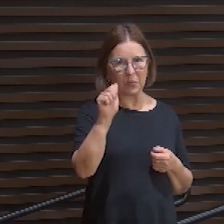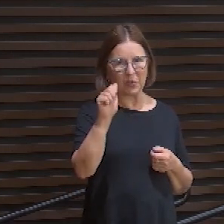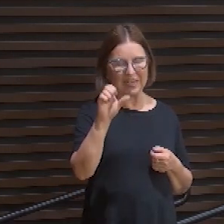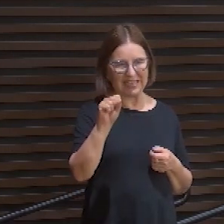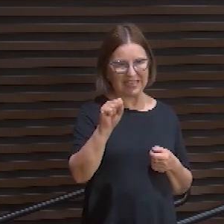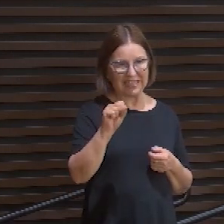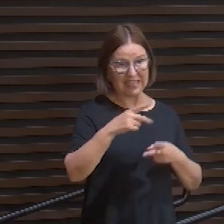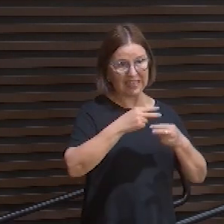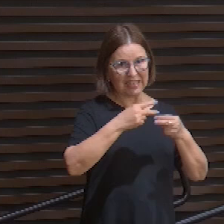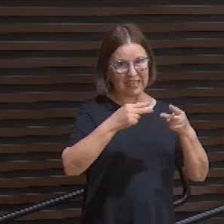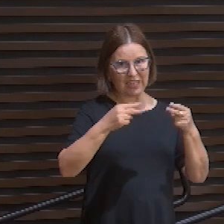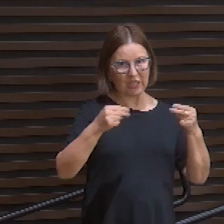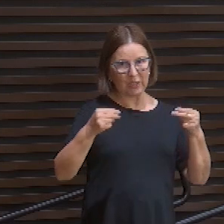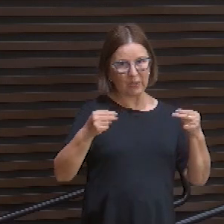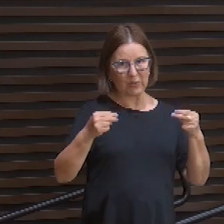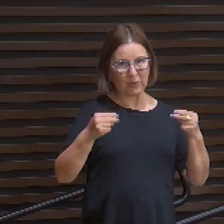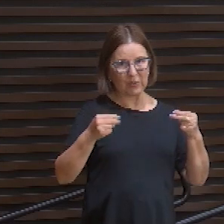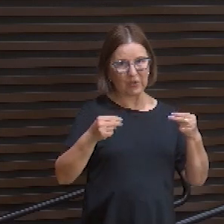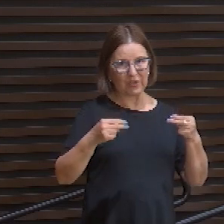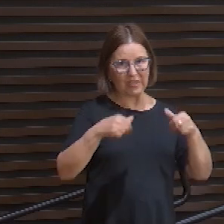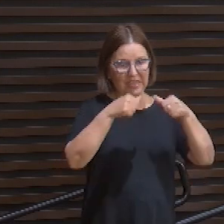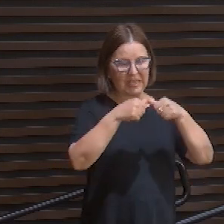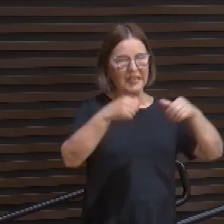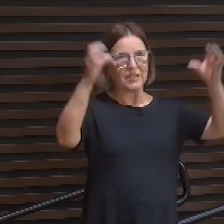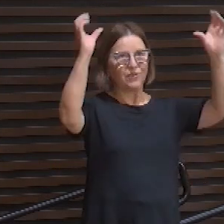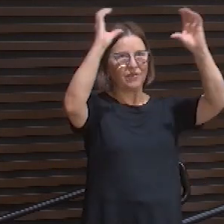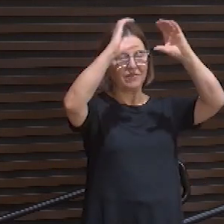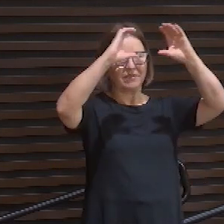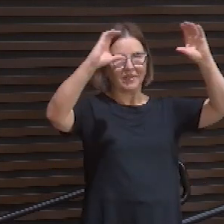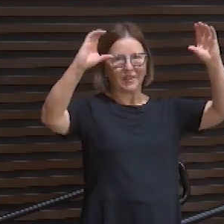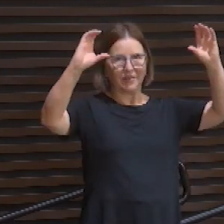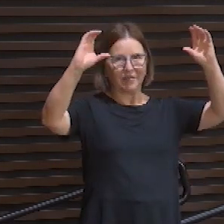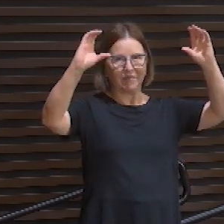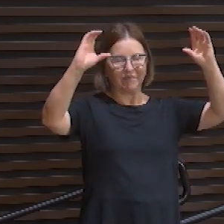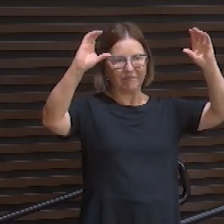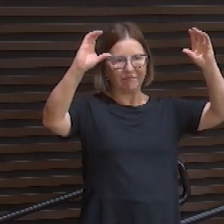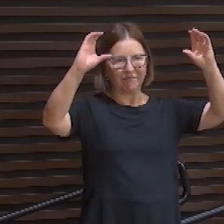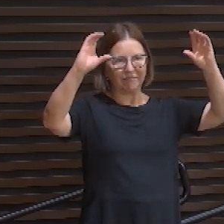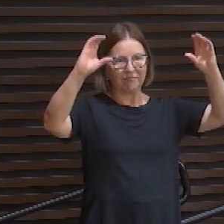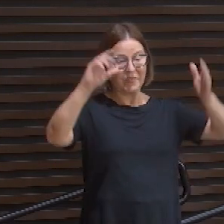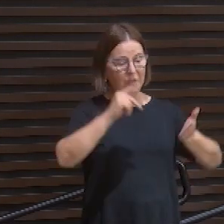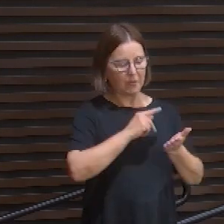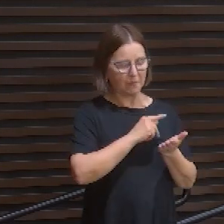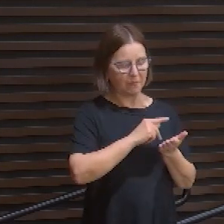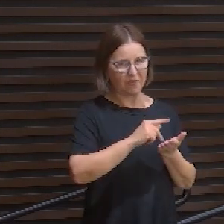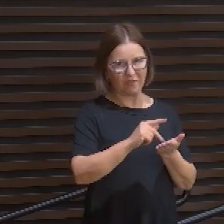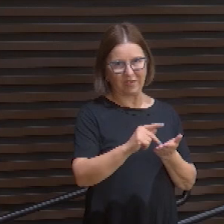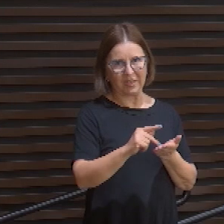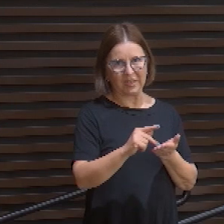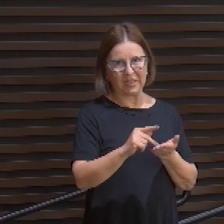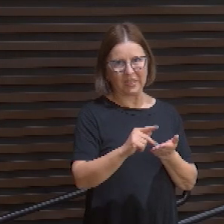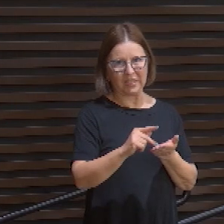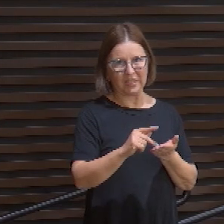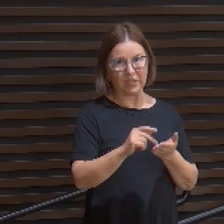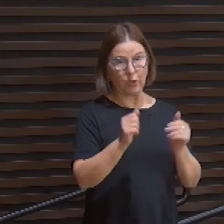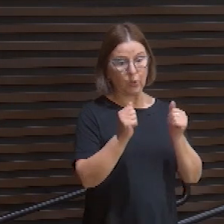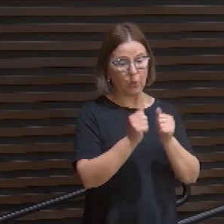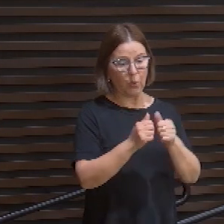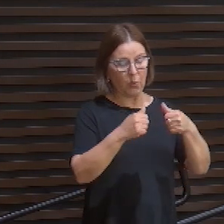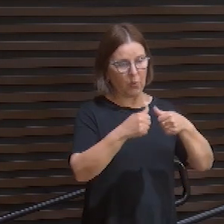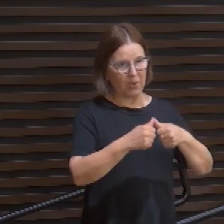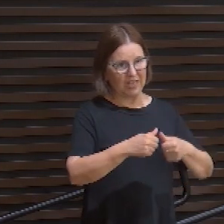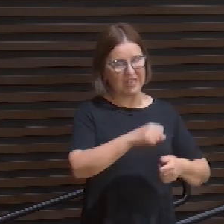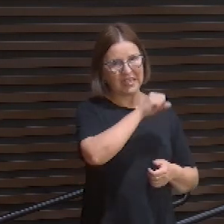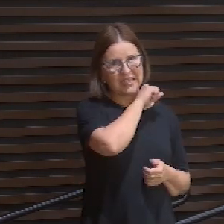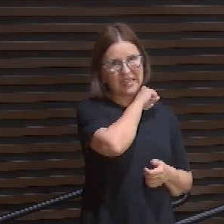das coisas que se acham nos céus se purificassem com tais